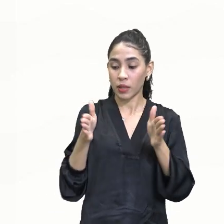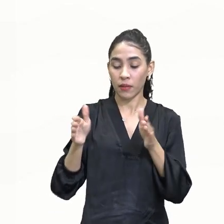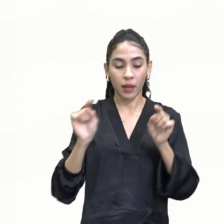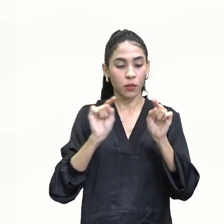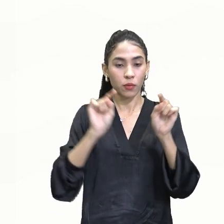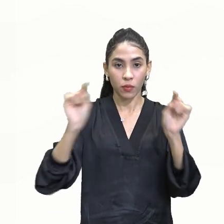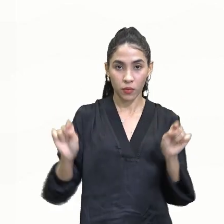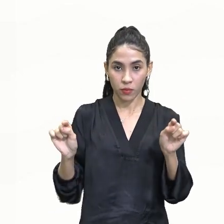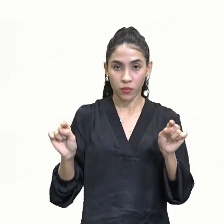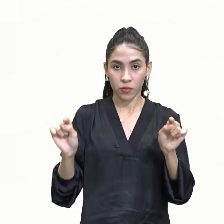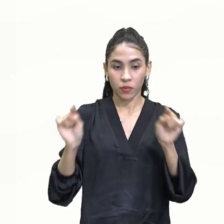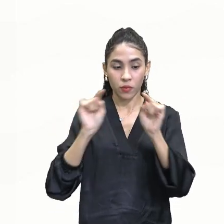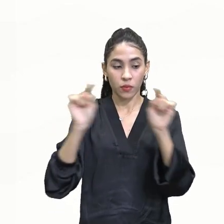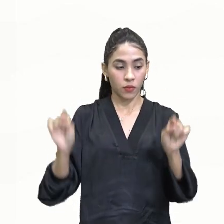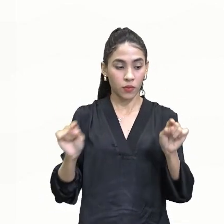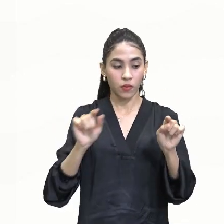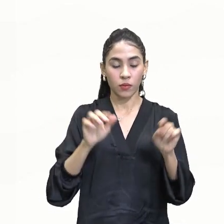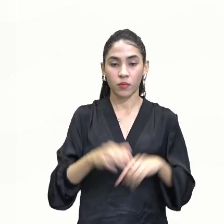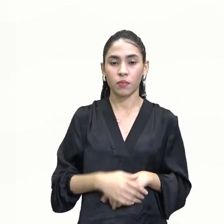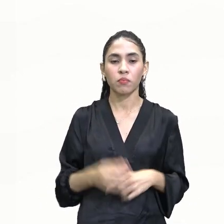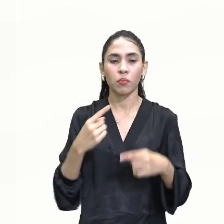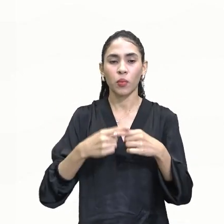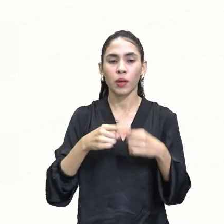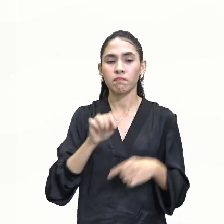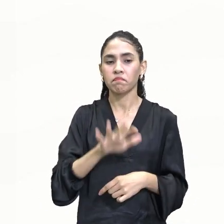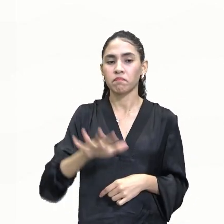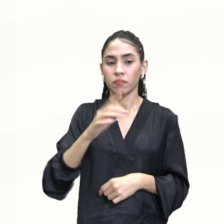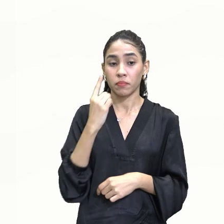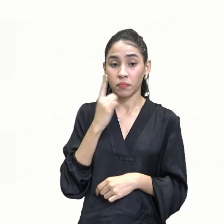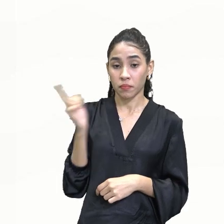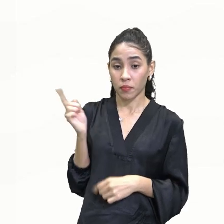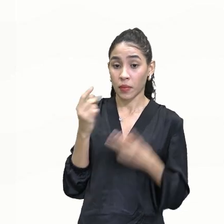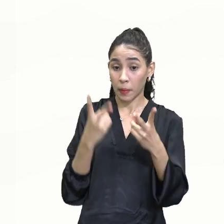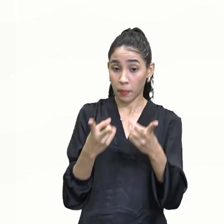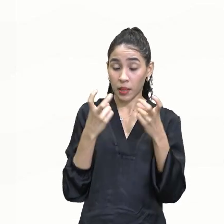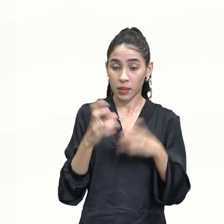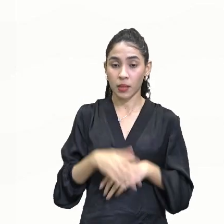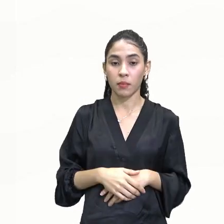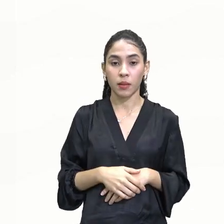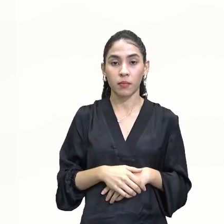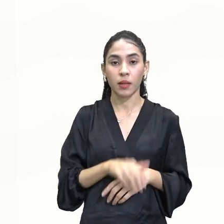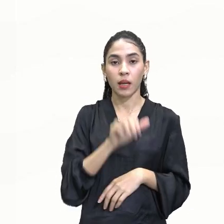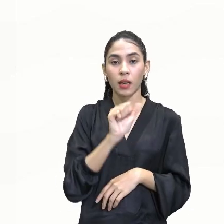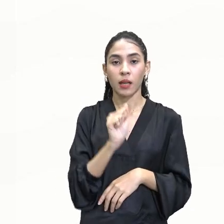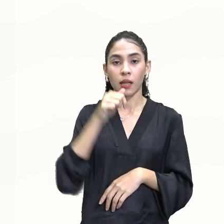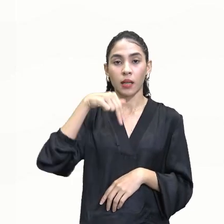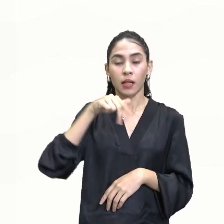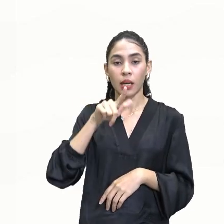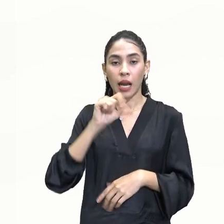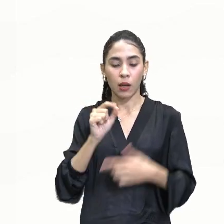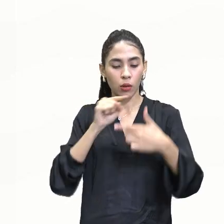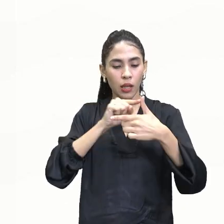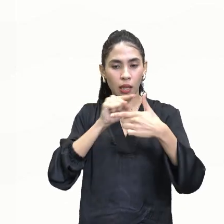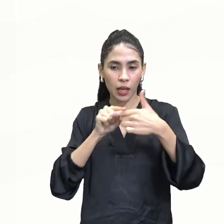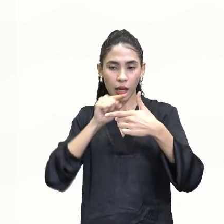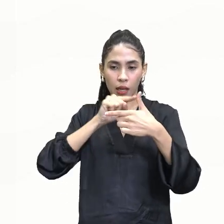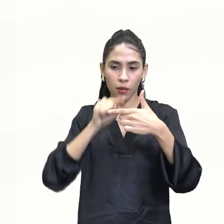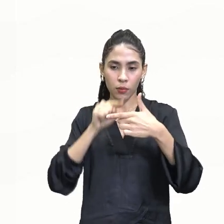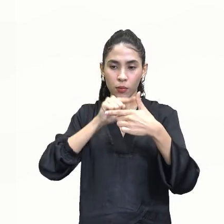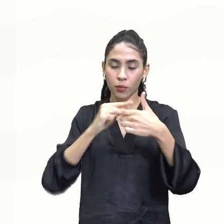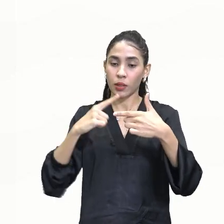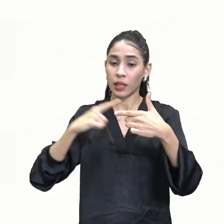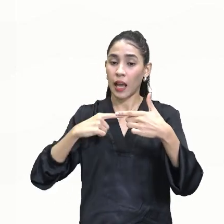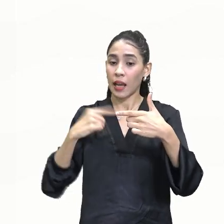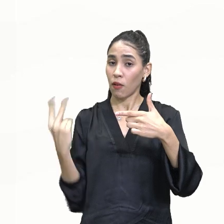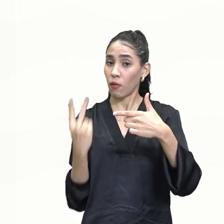fechado, voltando, porque essa imagem, veja que os ângulos, eles terão os valores ali